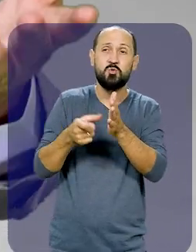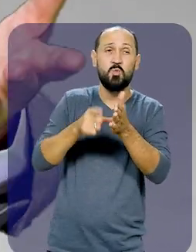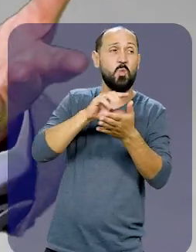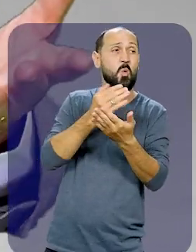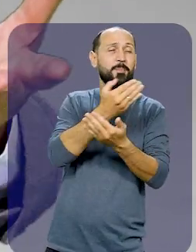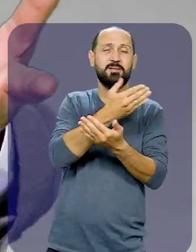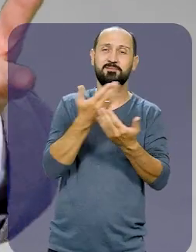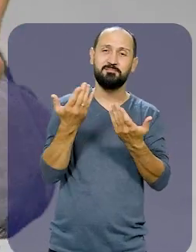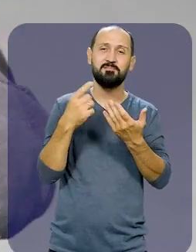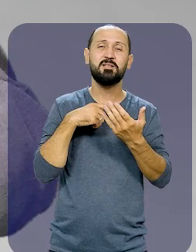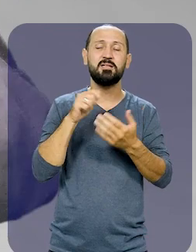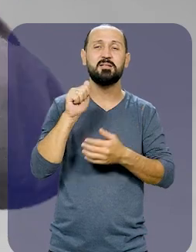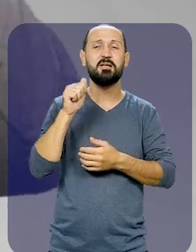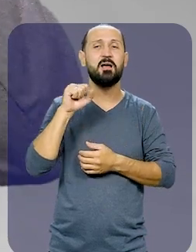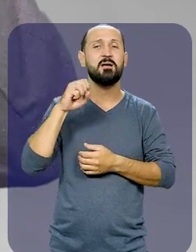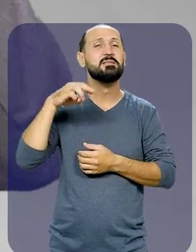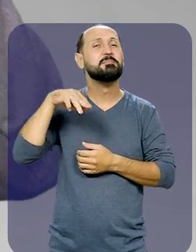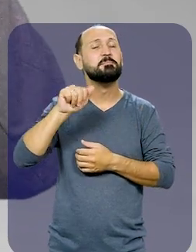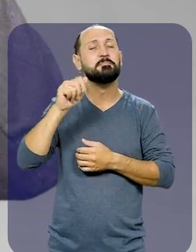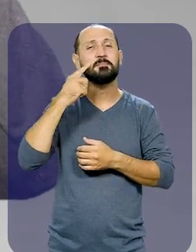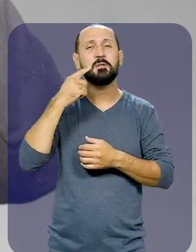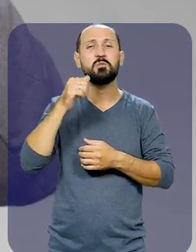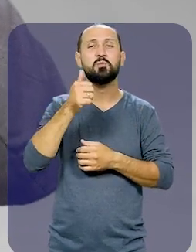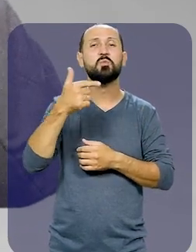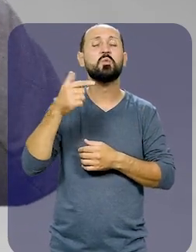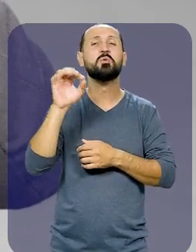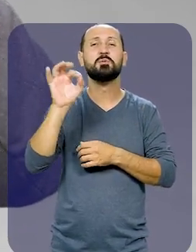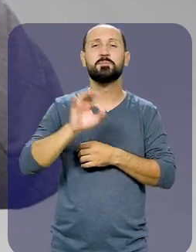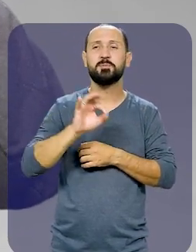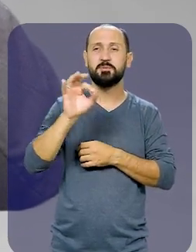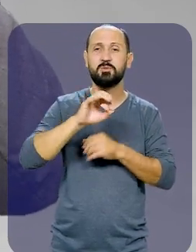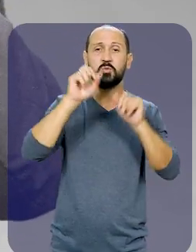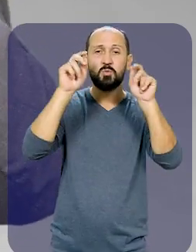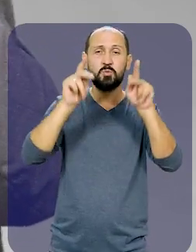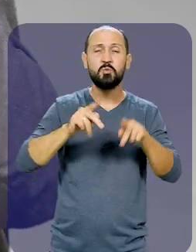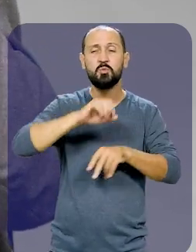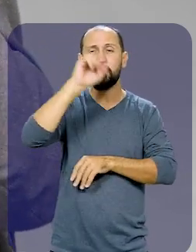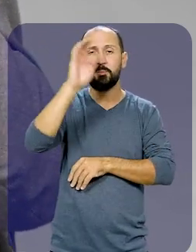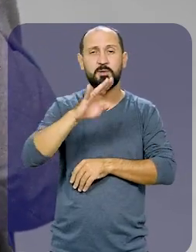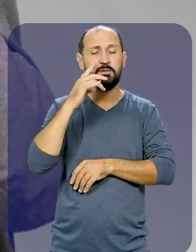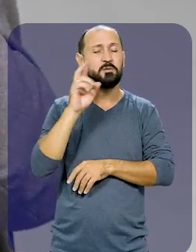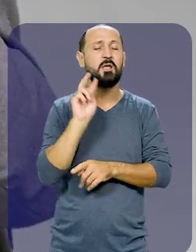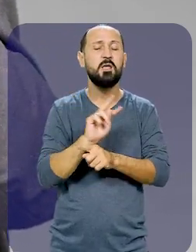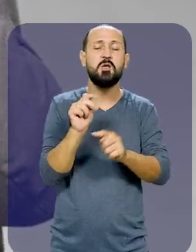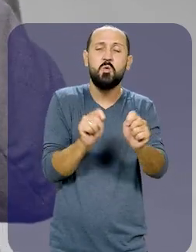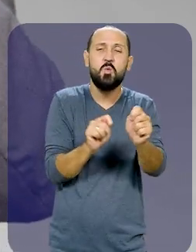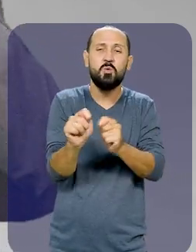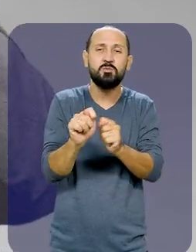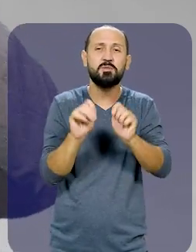As pessoas que têm asma, 12% do Brasil tem asma controlada.